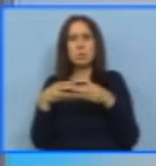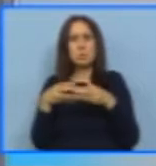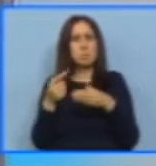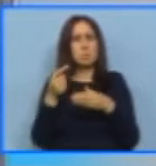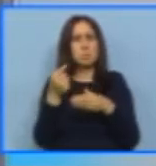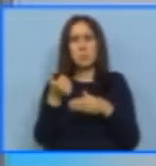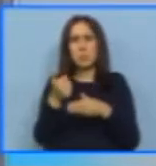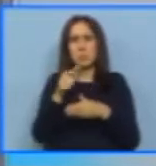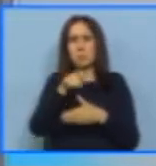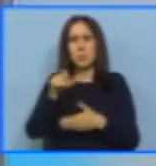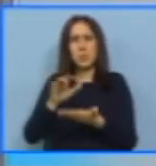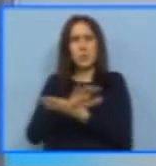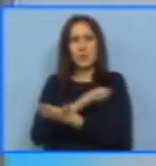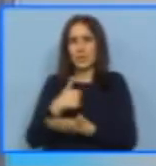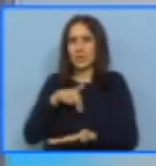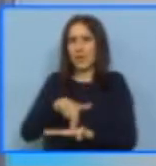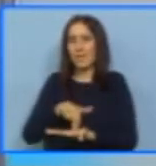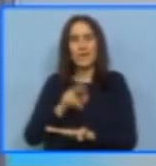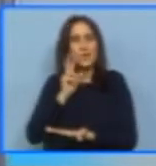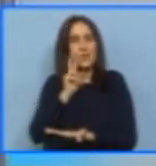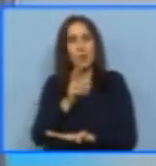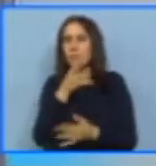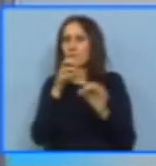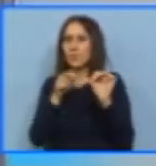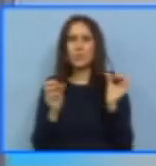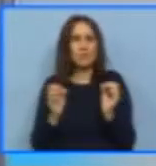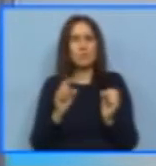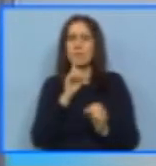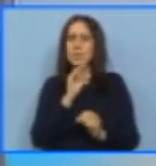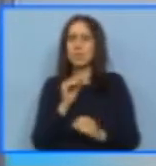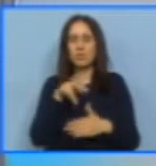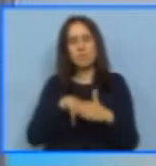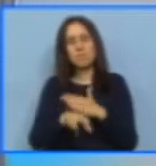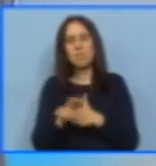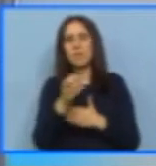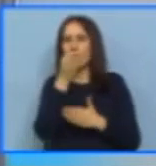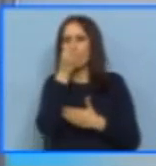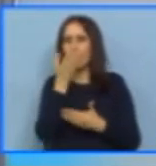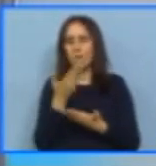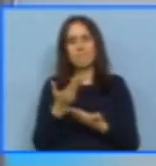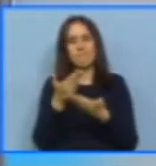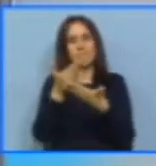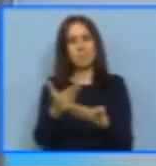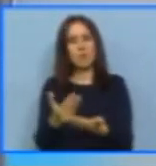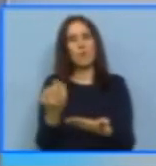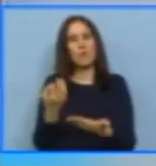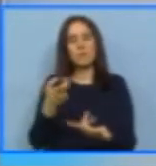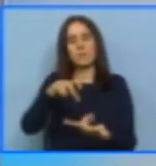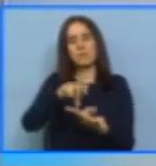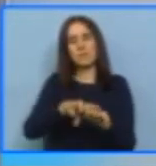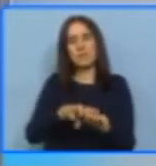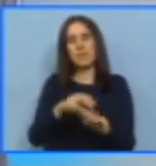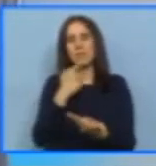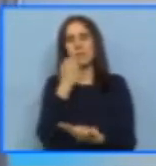onde eu estava, só para observar, porque nem sequer discursou, entrou silencioso com um ramo de flores na mão e esteve lá sentado diante da